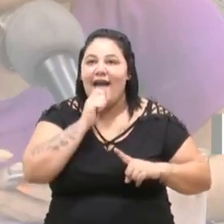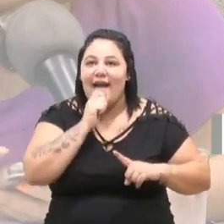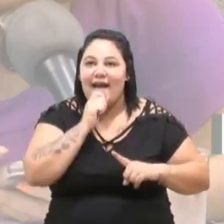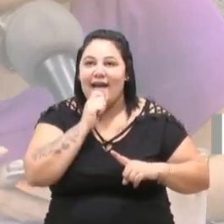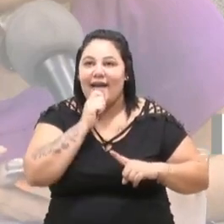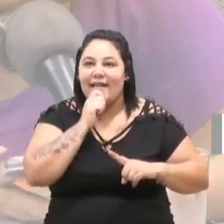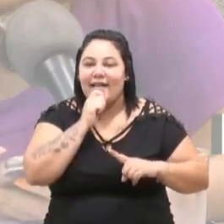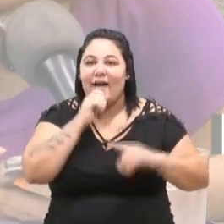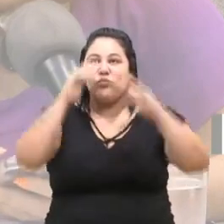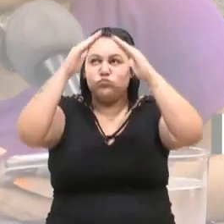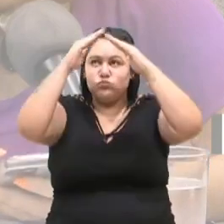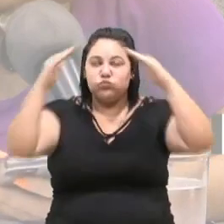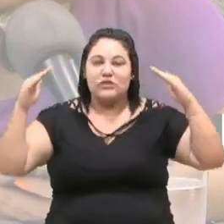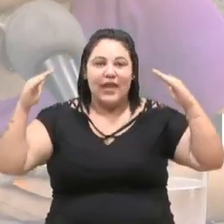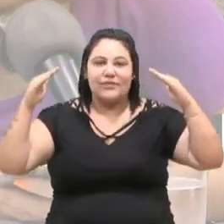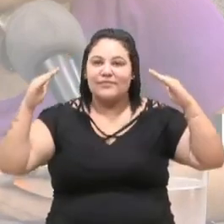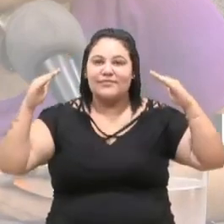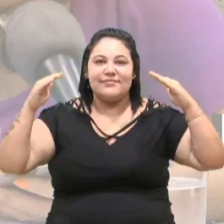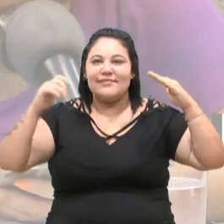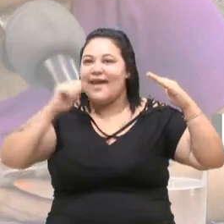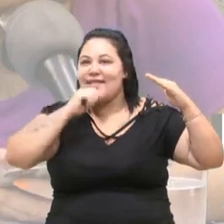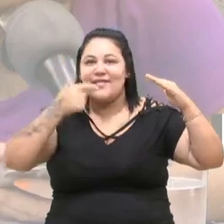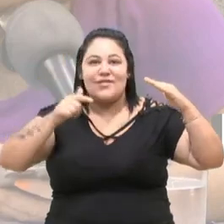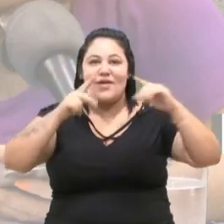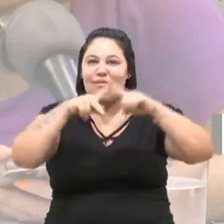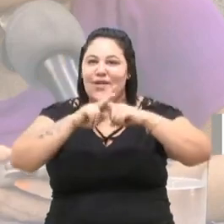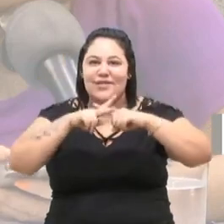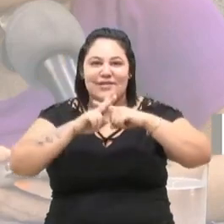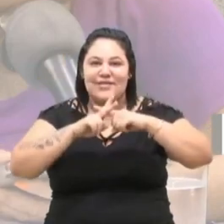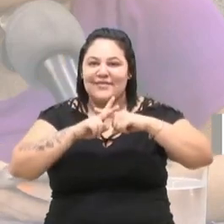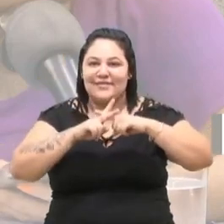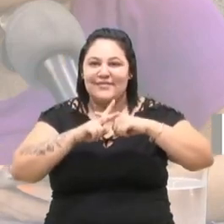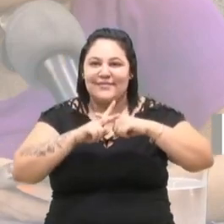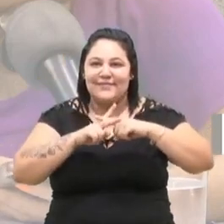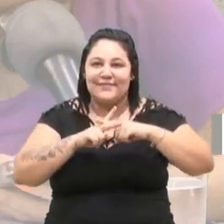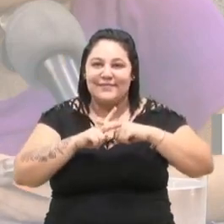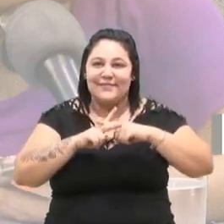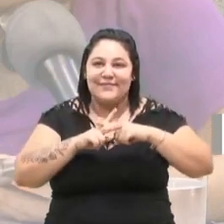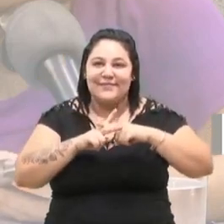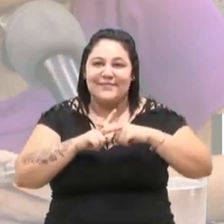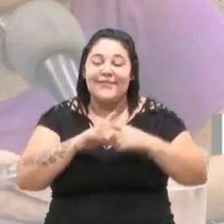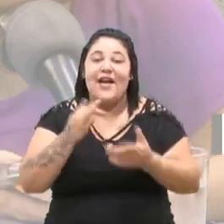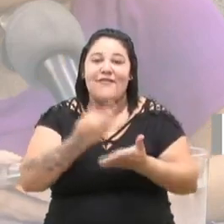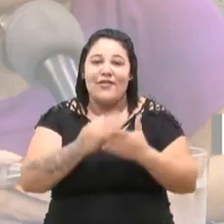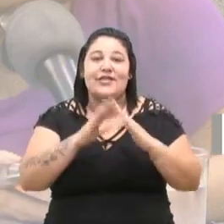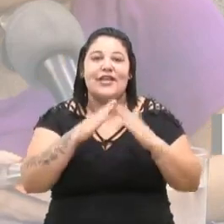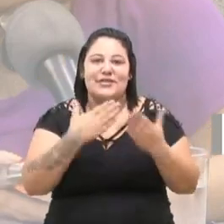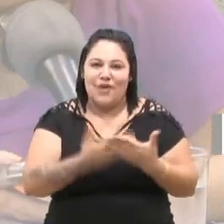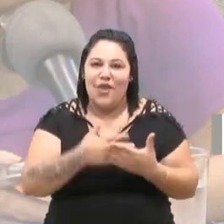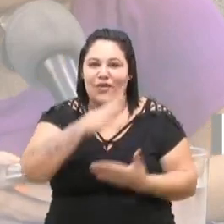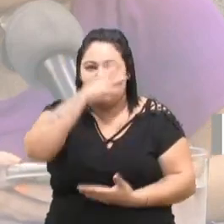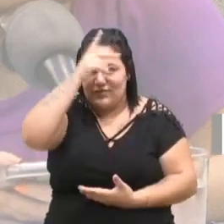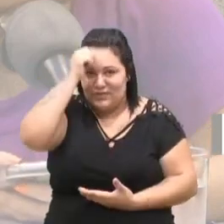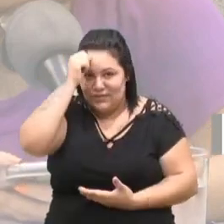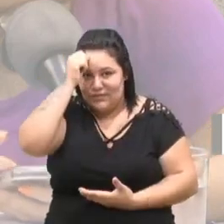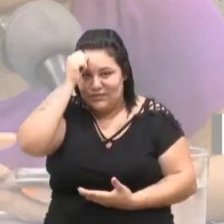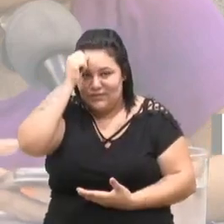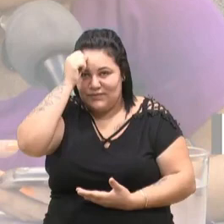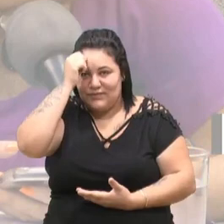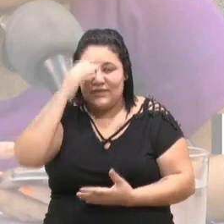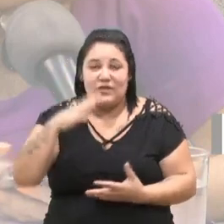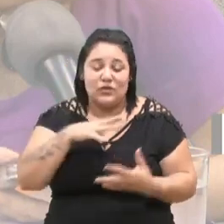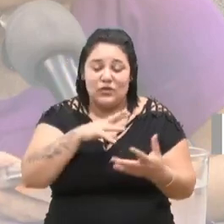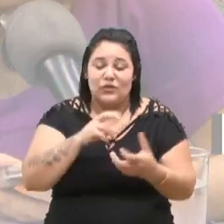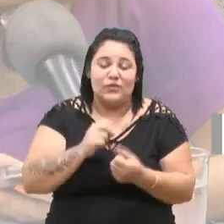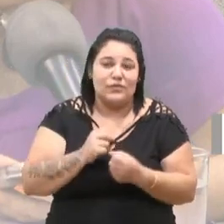aquele teto, não foi. Então vai faltar a escola do município, porque está tendo uma demanda, está todo mundo saindo daquela